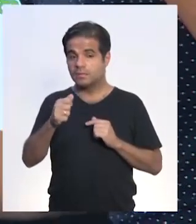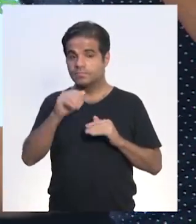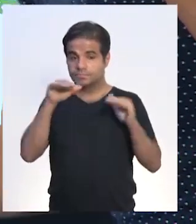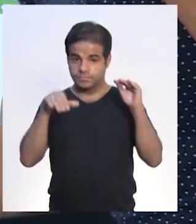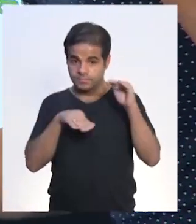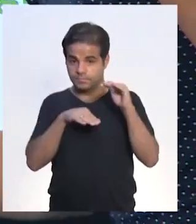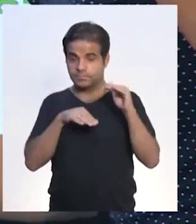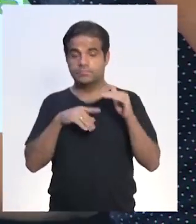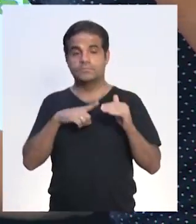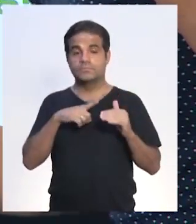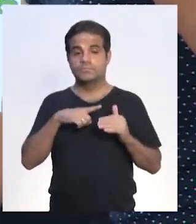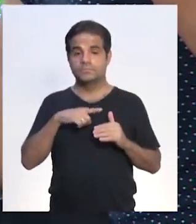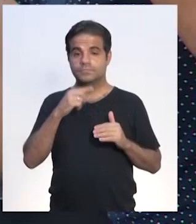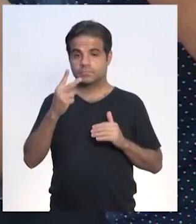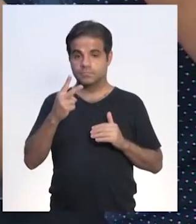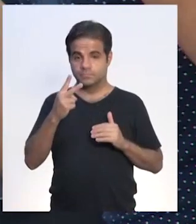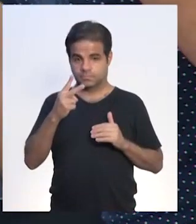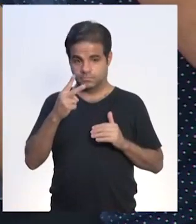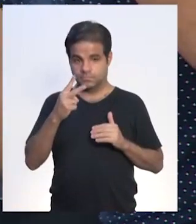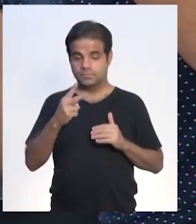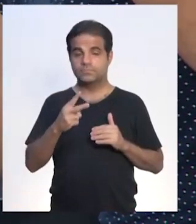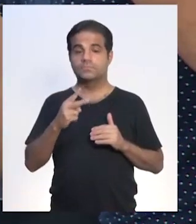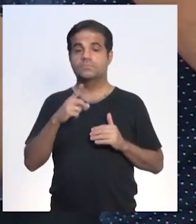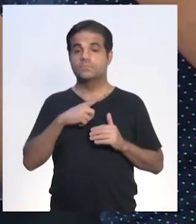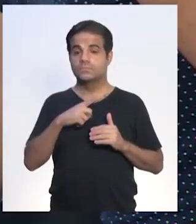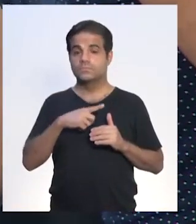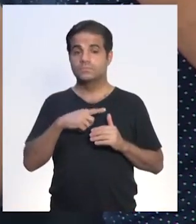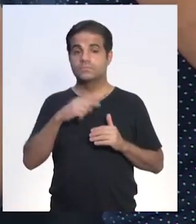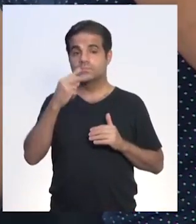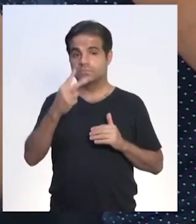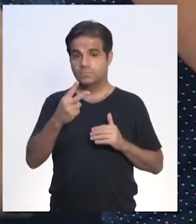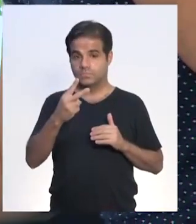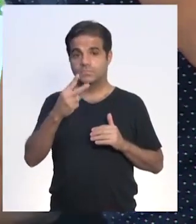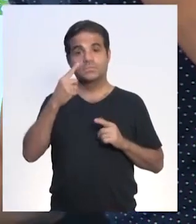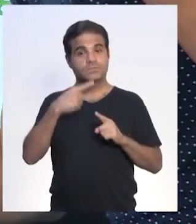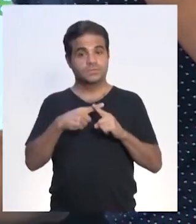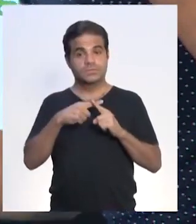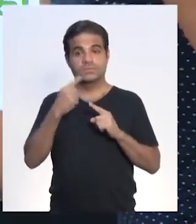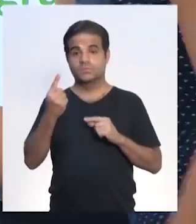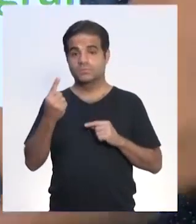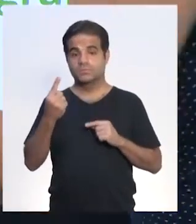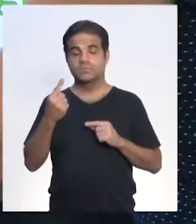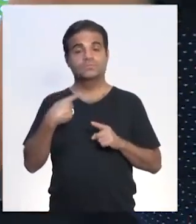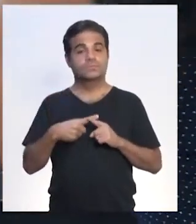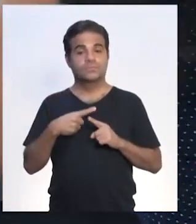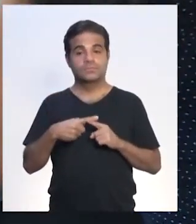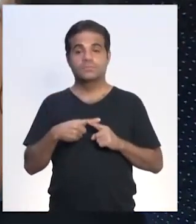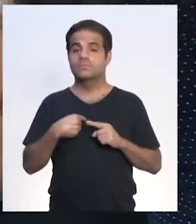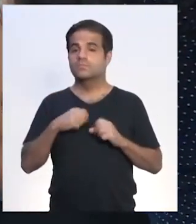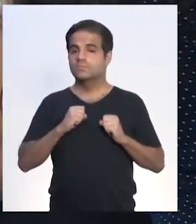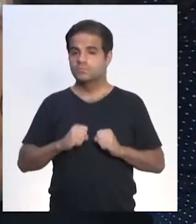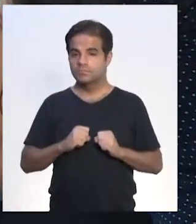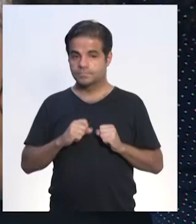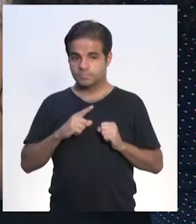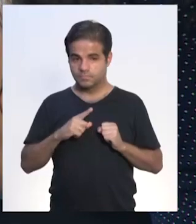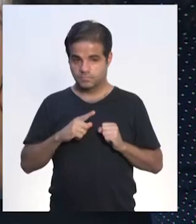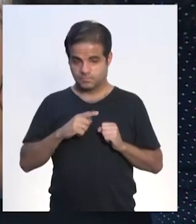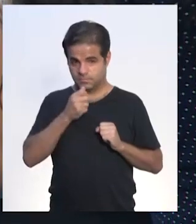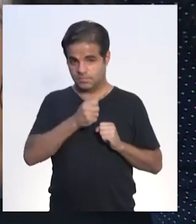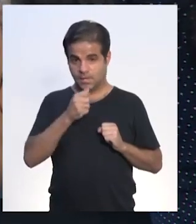embaixo, como eu tenho 2 letras As, eu tenho 2 vezes 1. Por quê? Eu posso ter